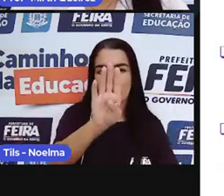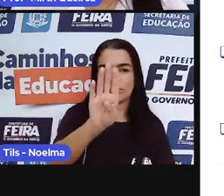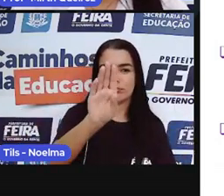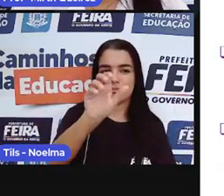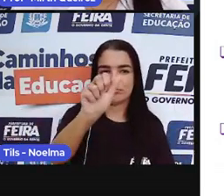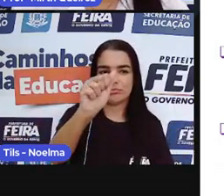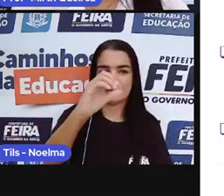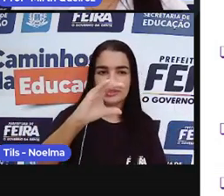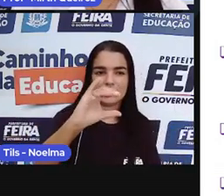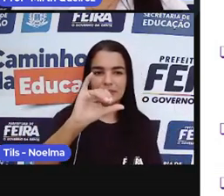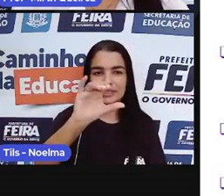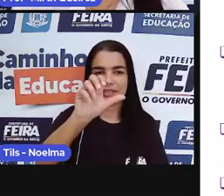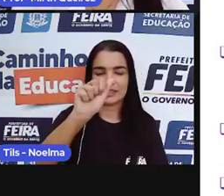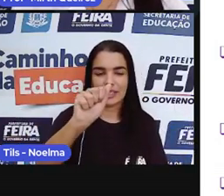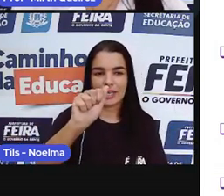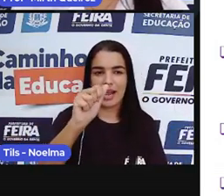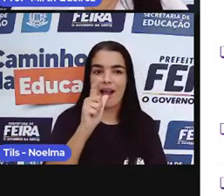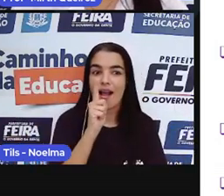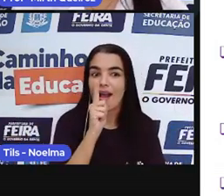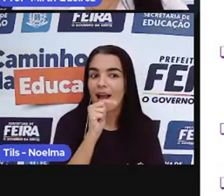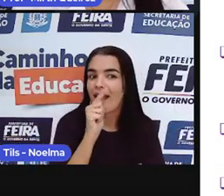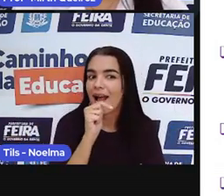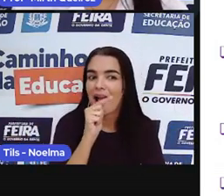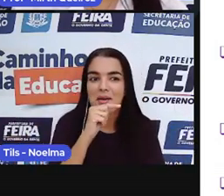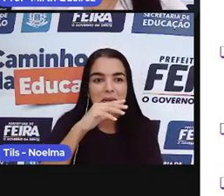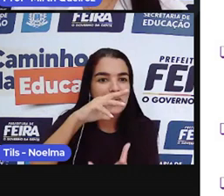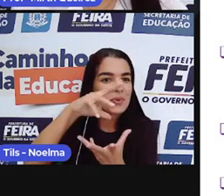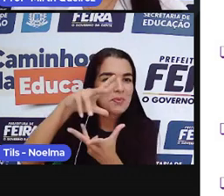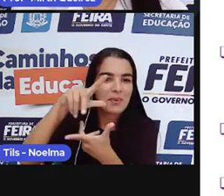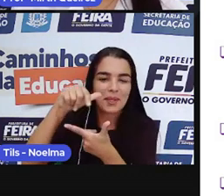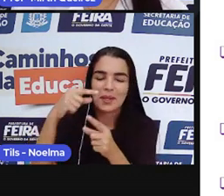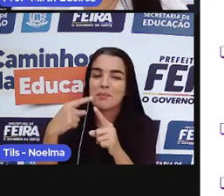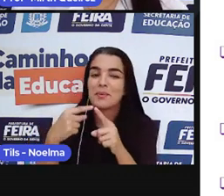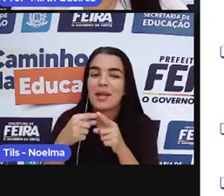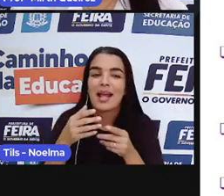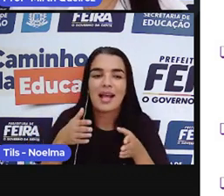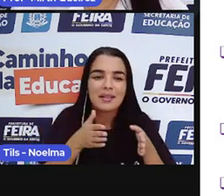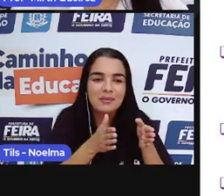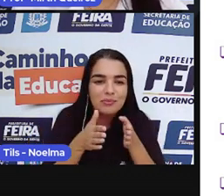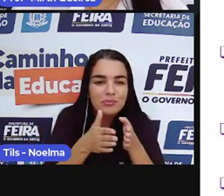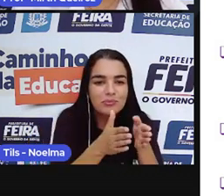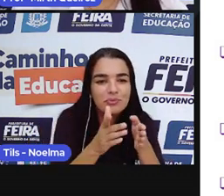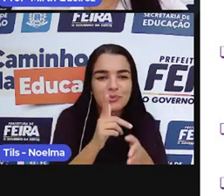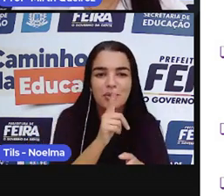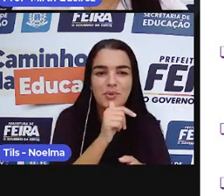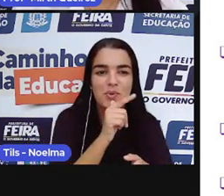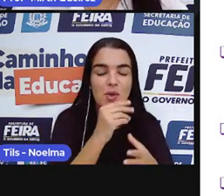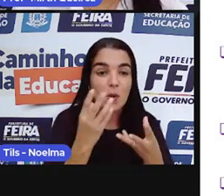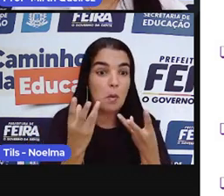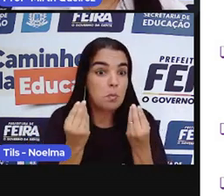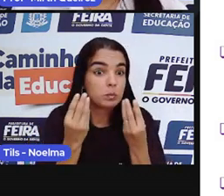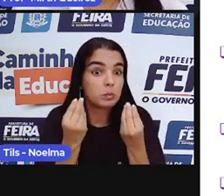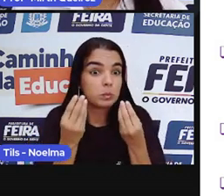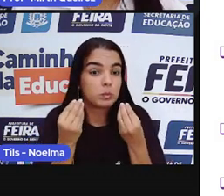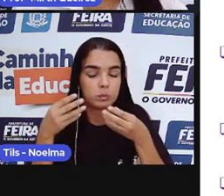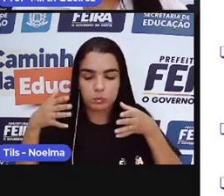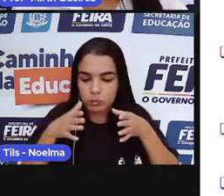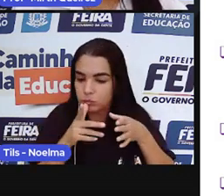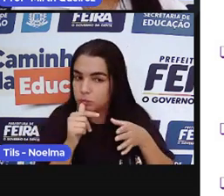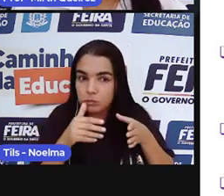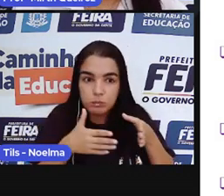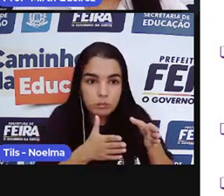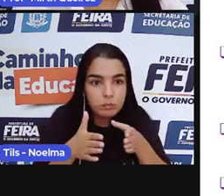do planeta. Os rios da Amazônia escoam aí cerca de 20% da água doce